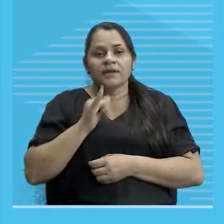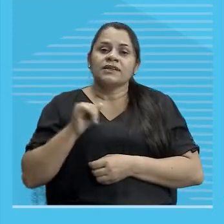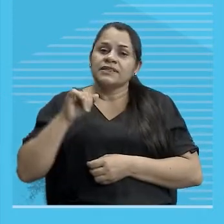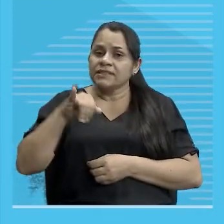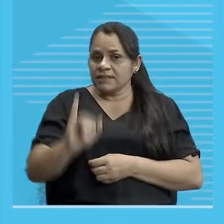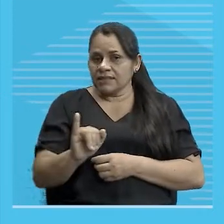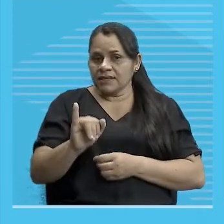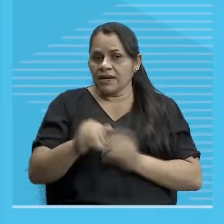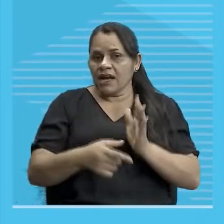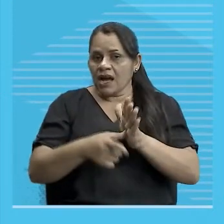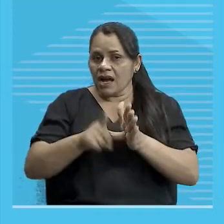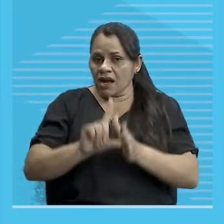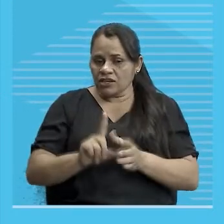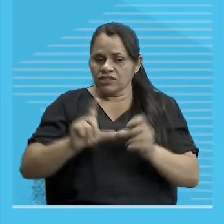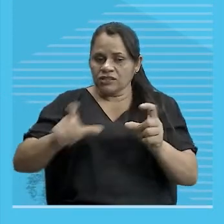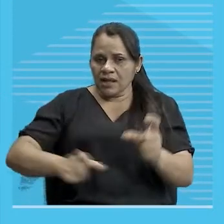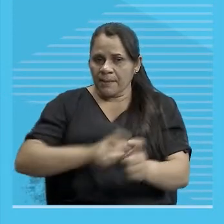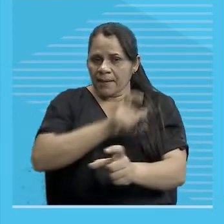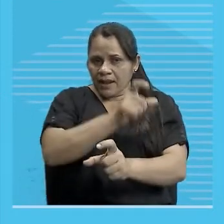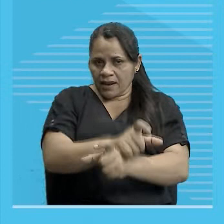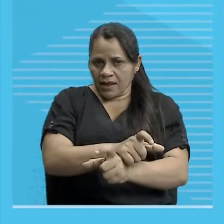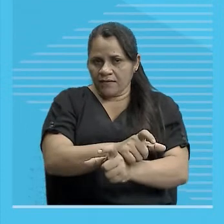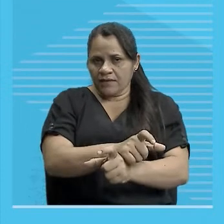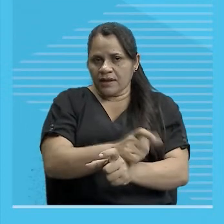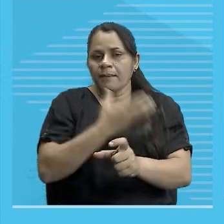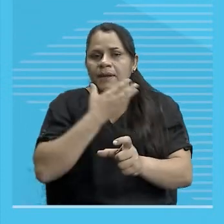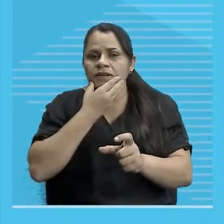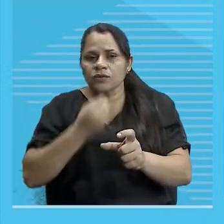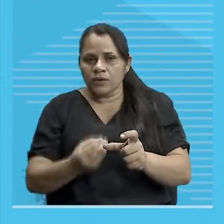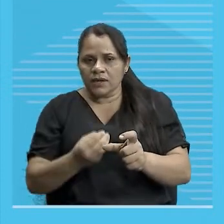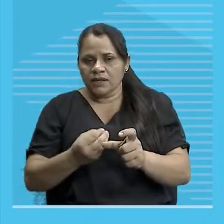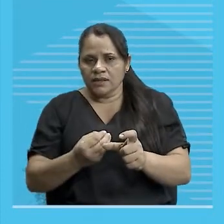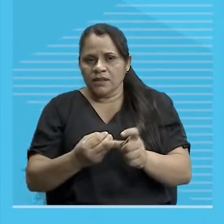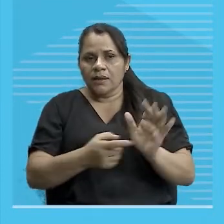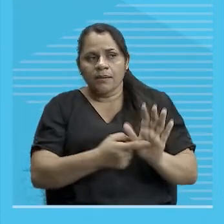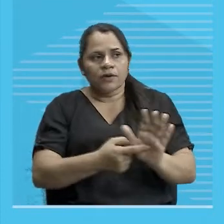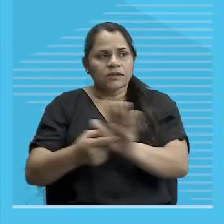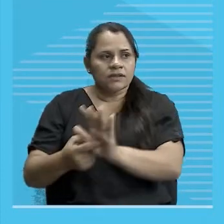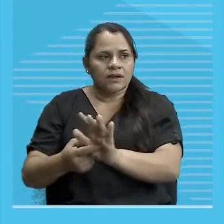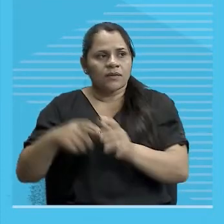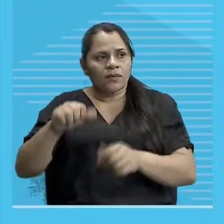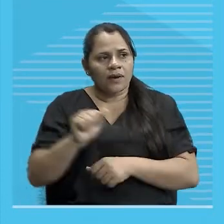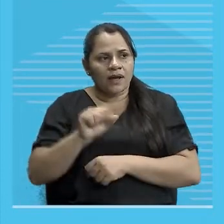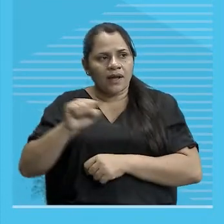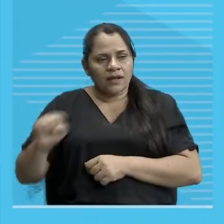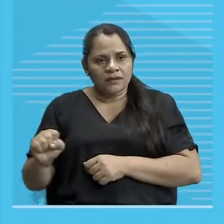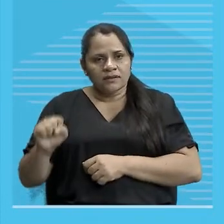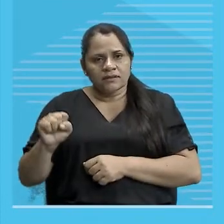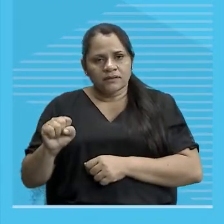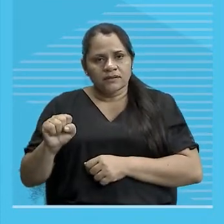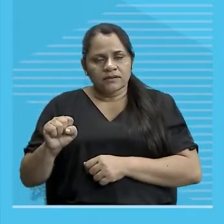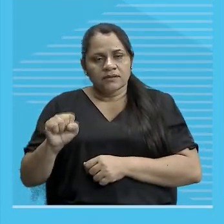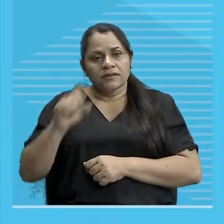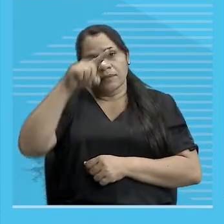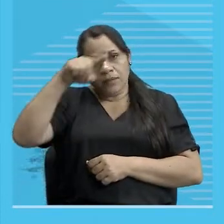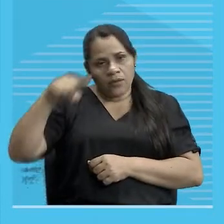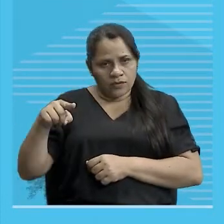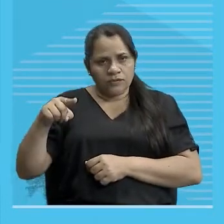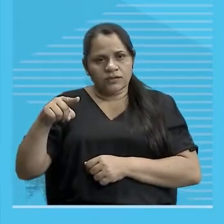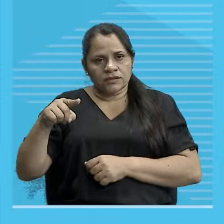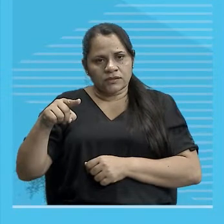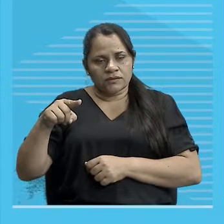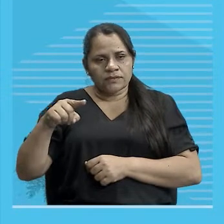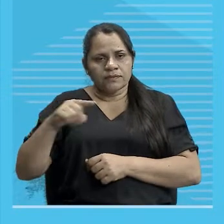palavra masculina aparecesse aus aí, ó, use crase antes da feminina. Indique a crase, na verdade,